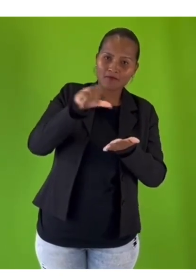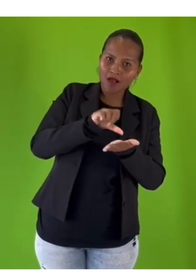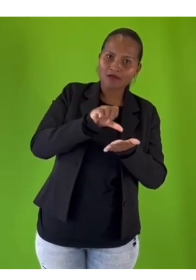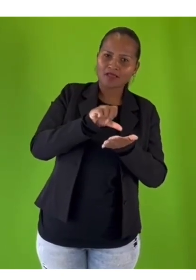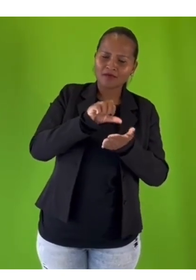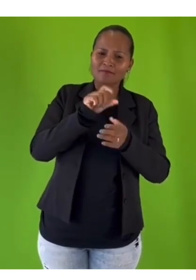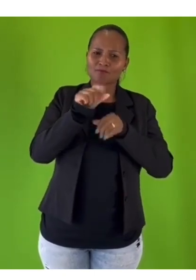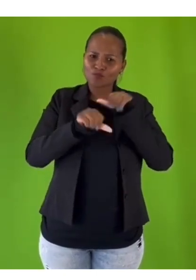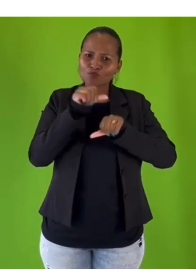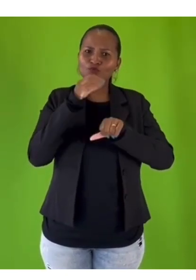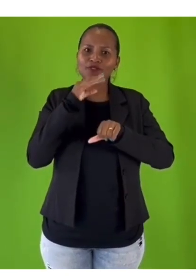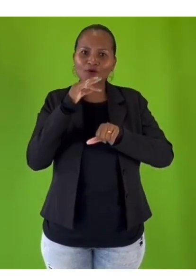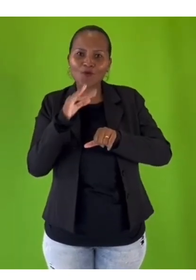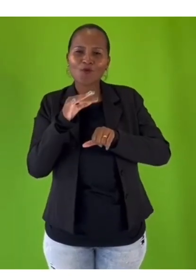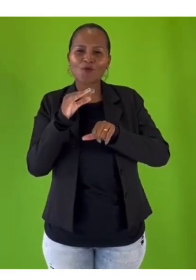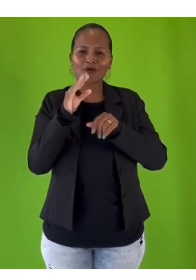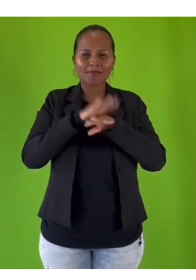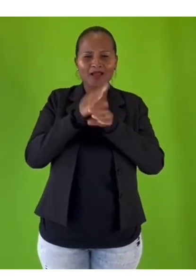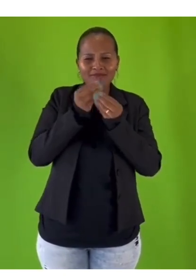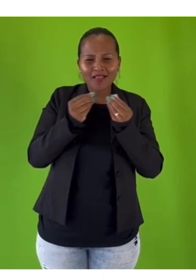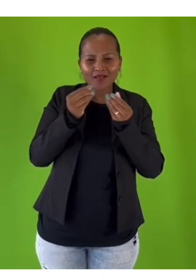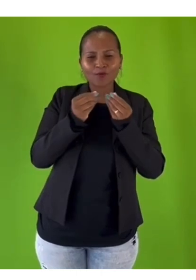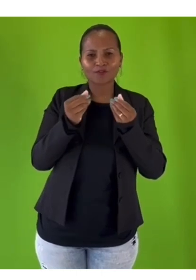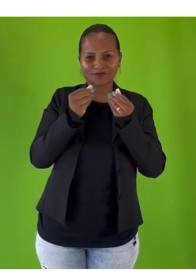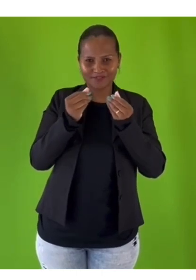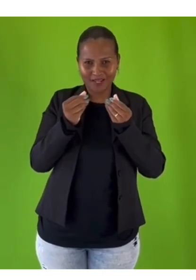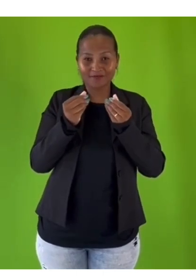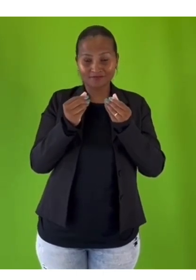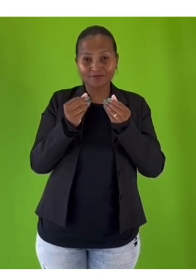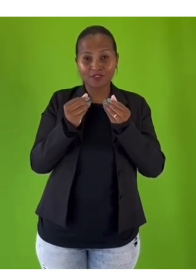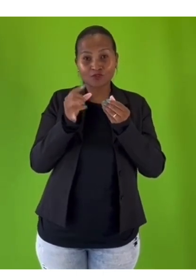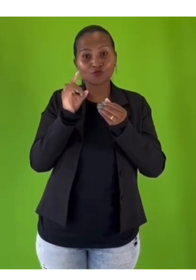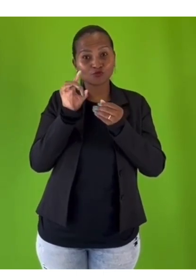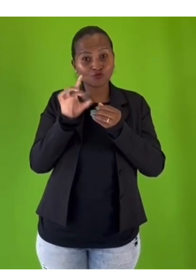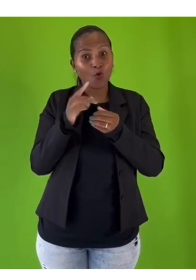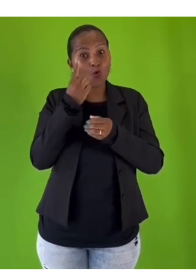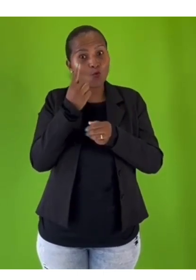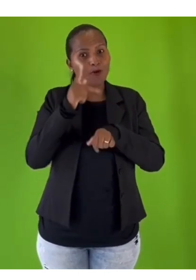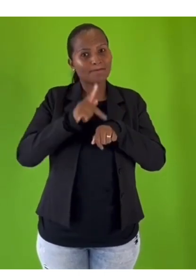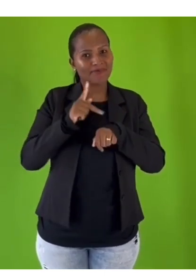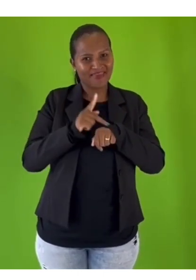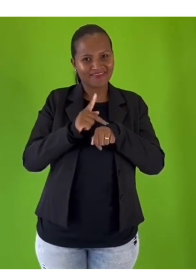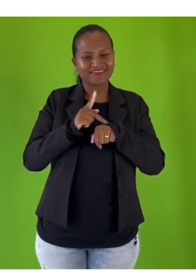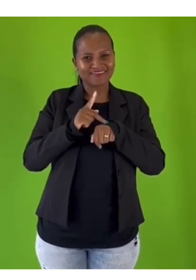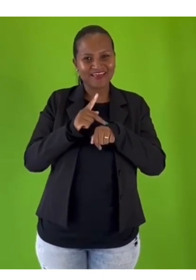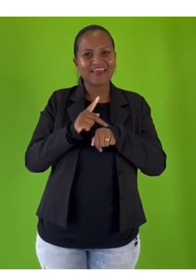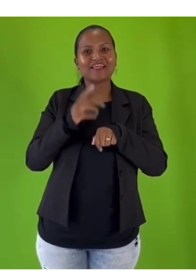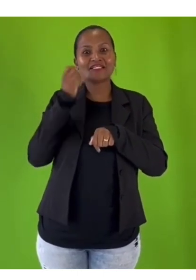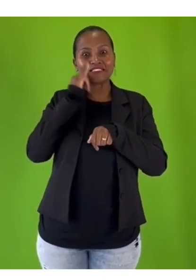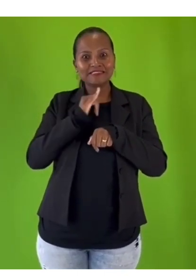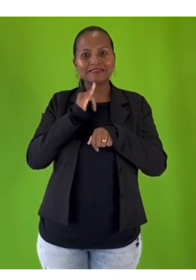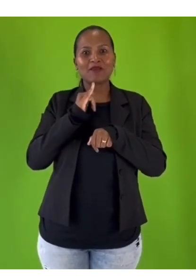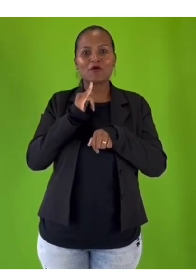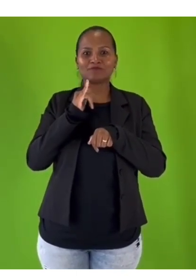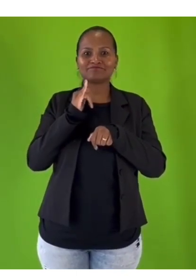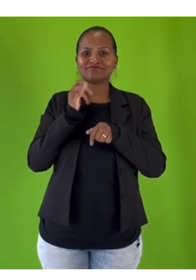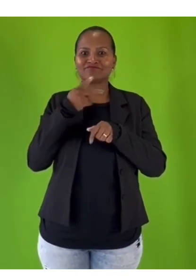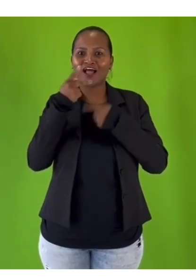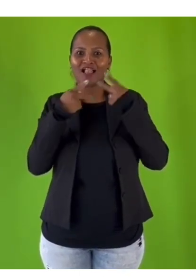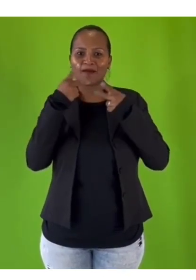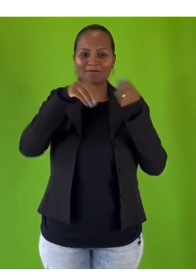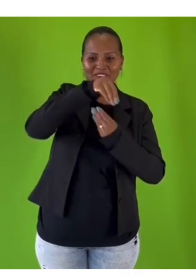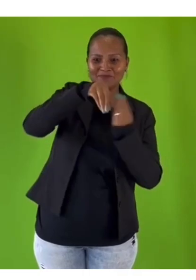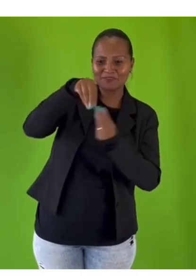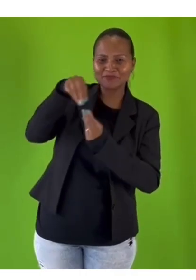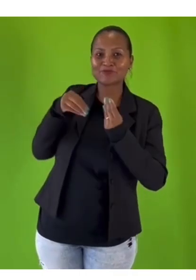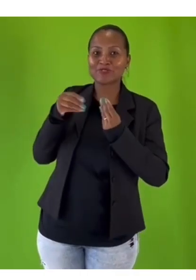mais translúcido e vai mudando a cor. Aqui ele tá bem concentrado. Então, isso só pra, considerando apenas uma pedra, né? Porque se eu começar a entrar no campo das